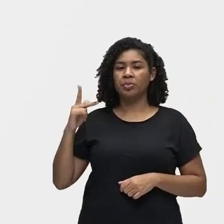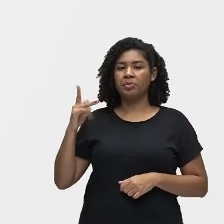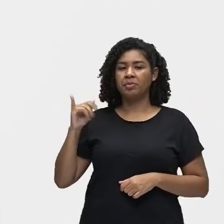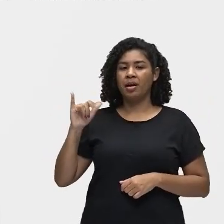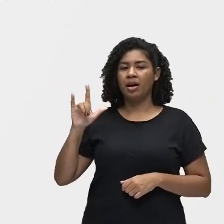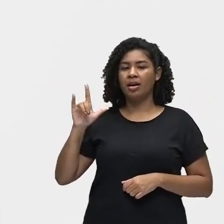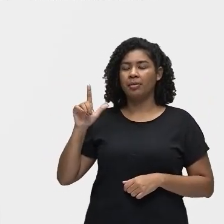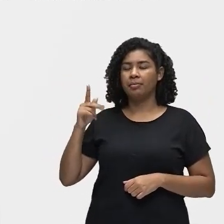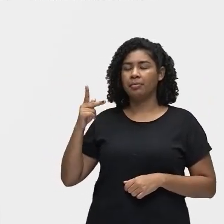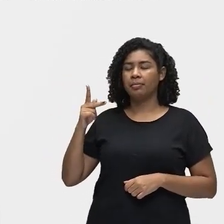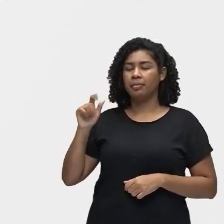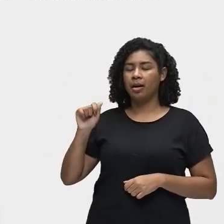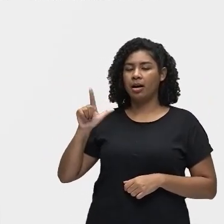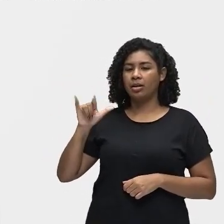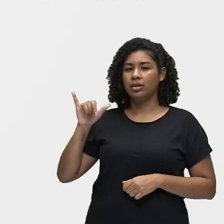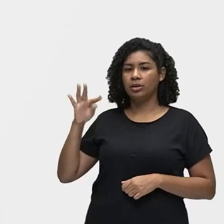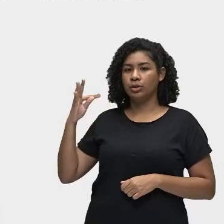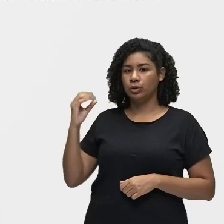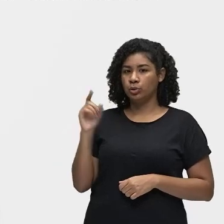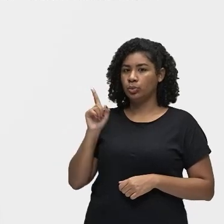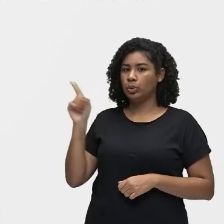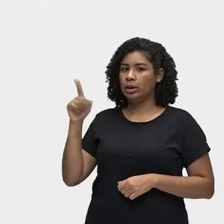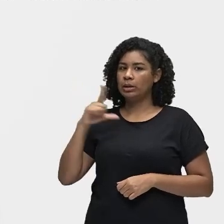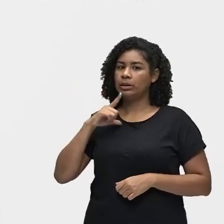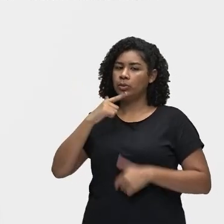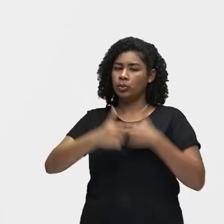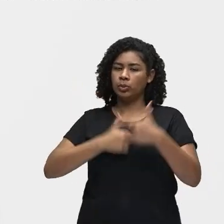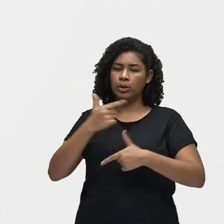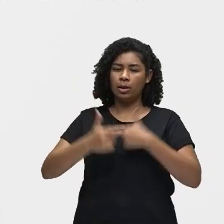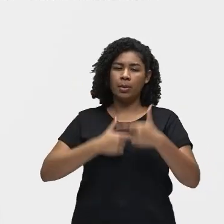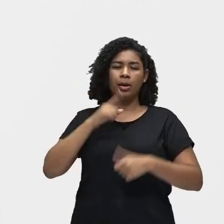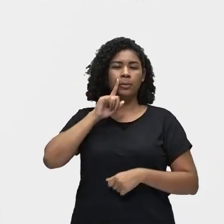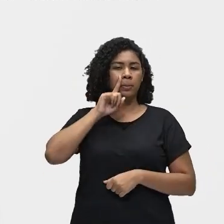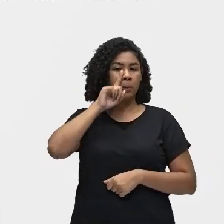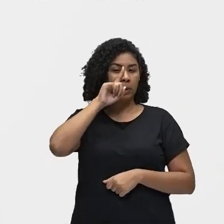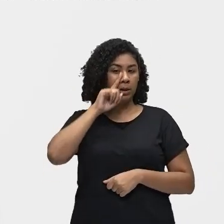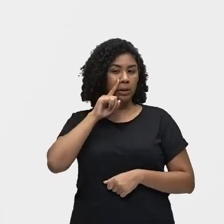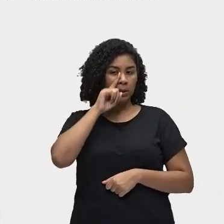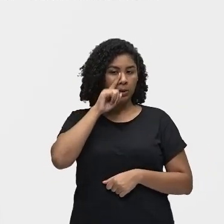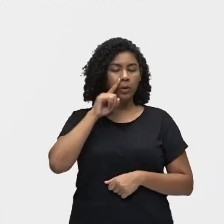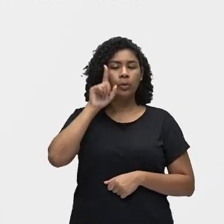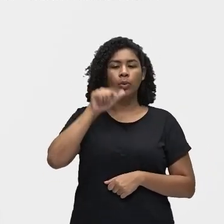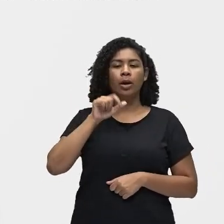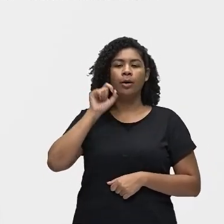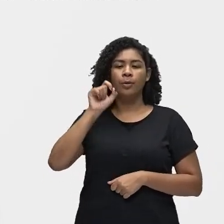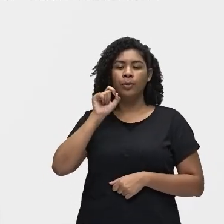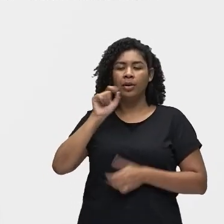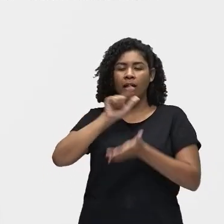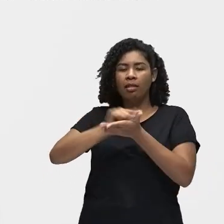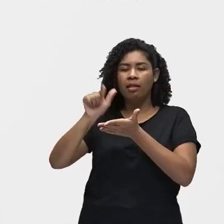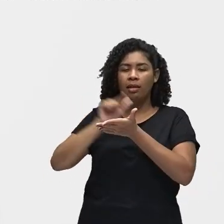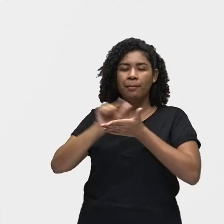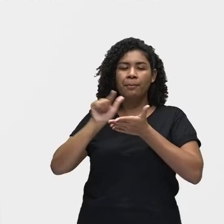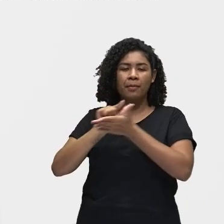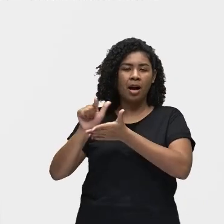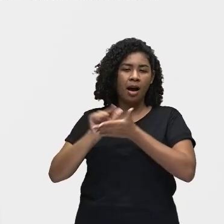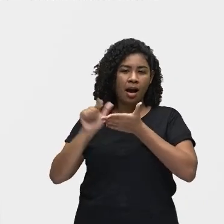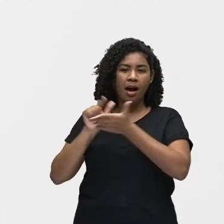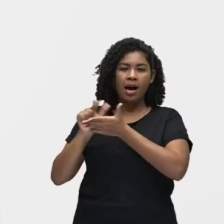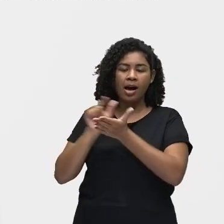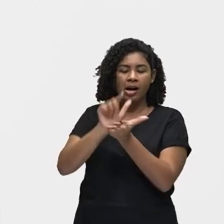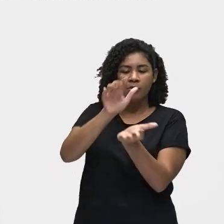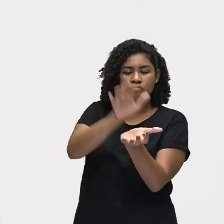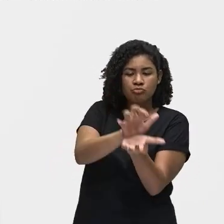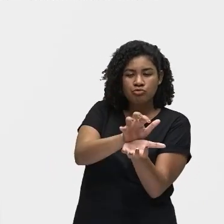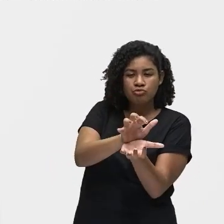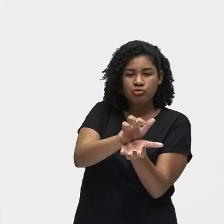tem uma missão perigosa aí, que é palitar os dentes do jacaré. Então, quando o jacaré está na